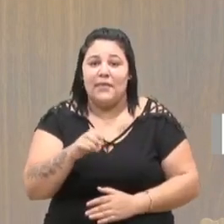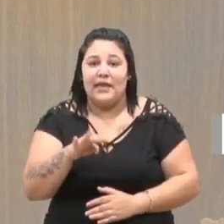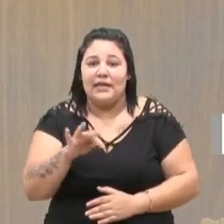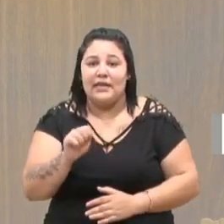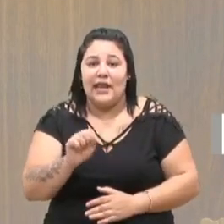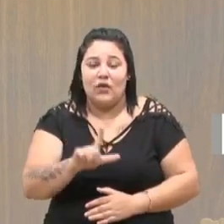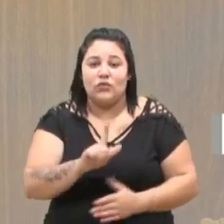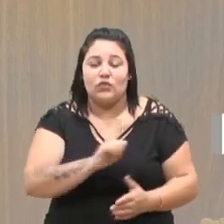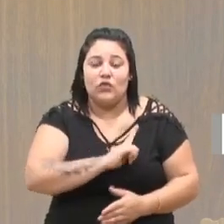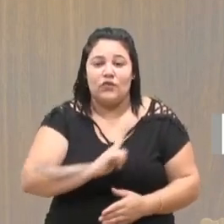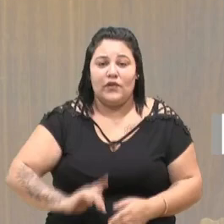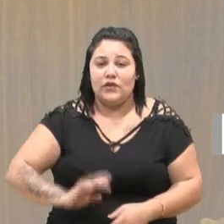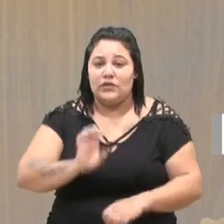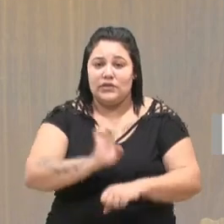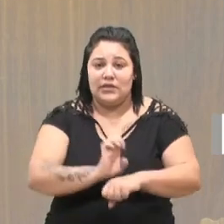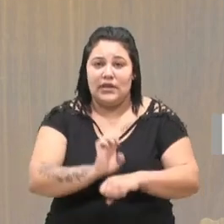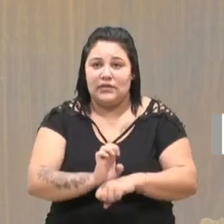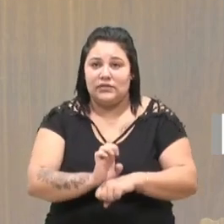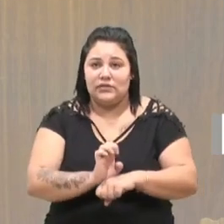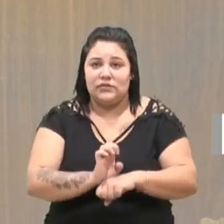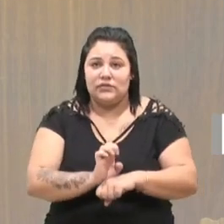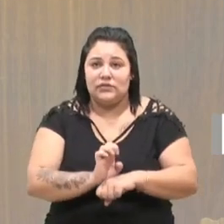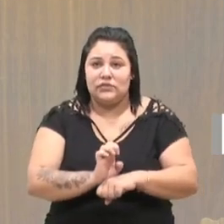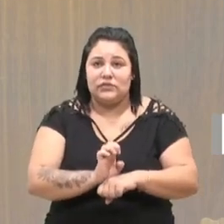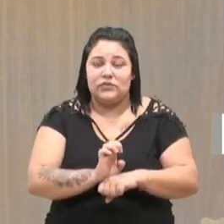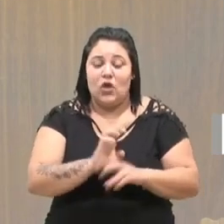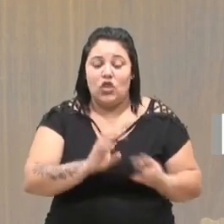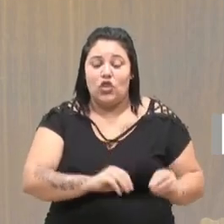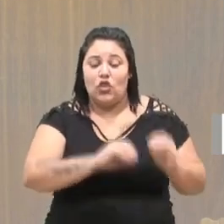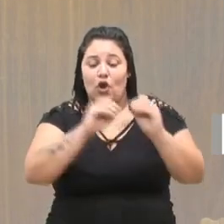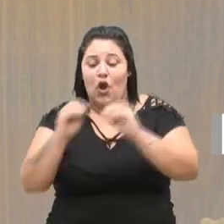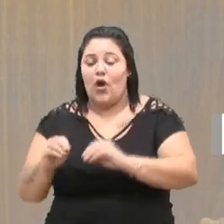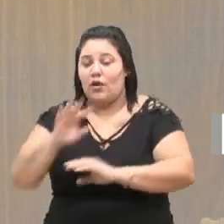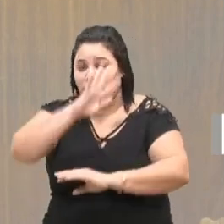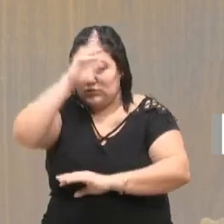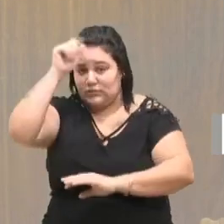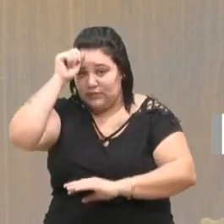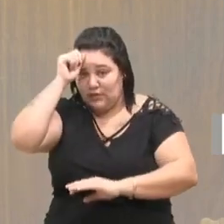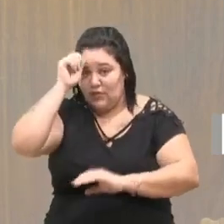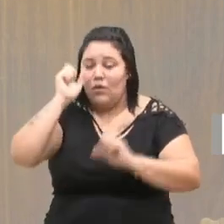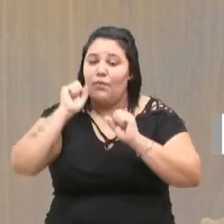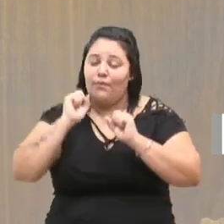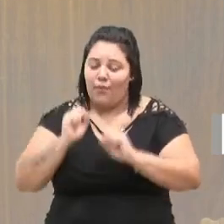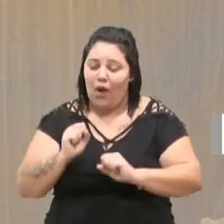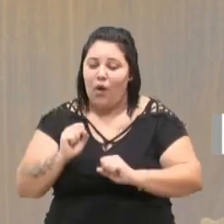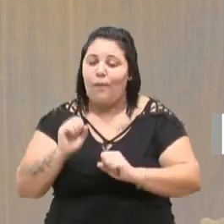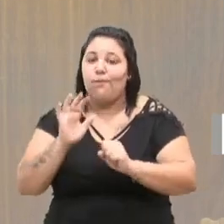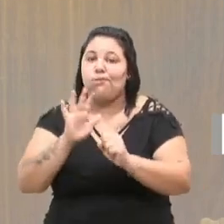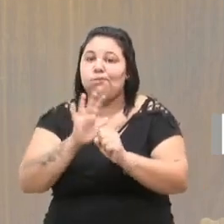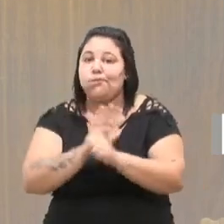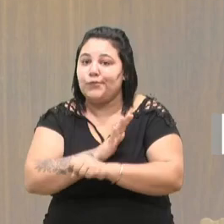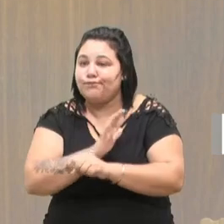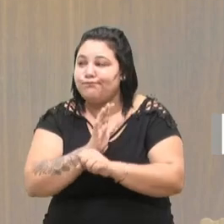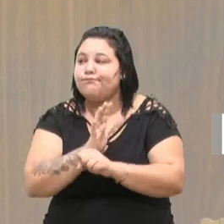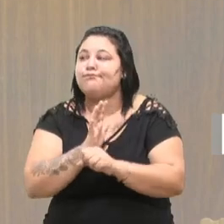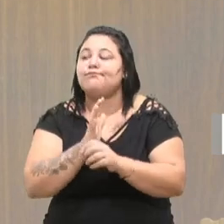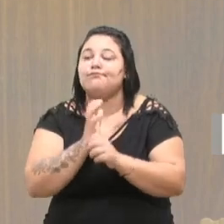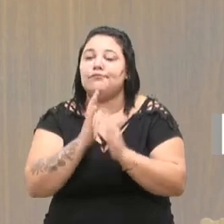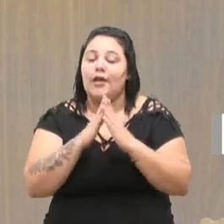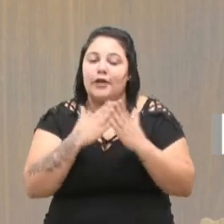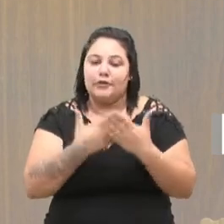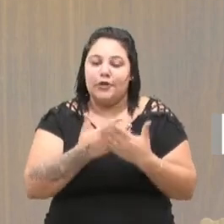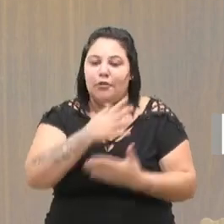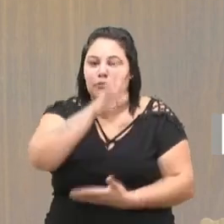estado passarem para o âmbito municipal. Então, isso pode abarrotar as nossas escolas municipais. Então,